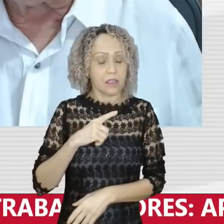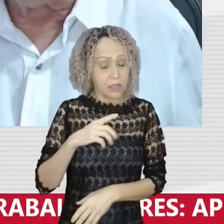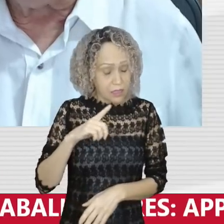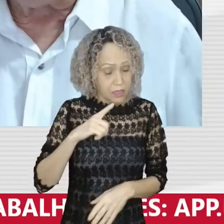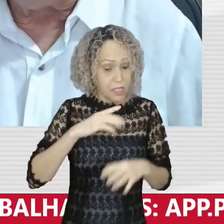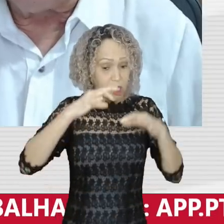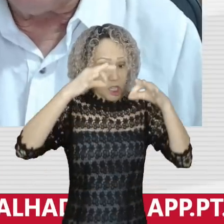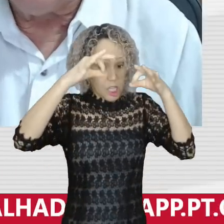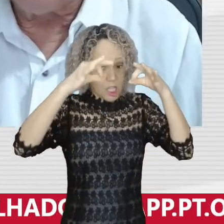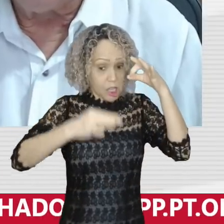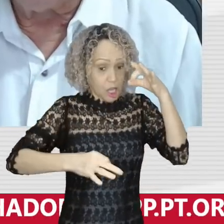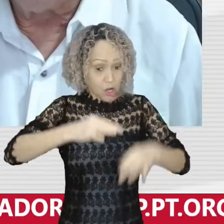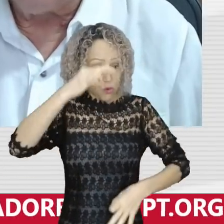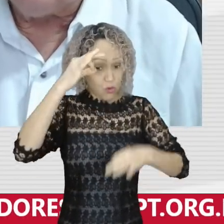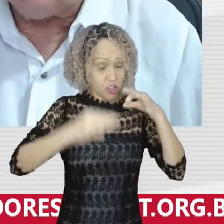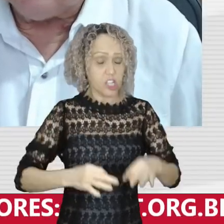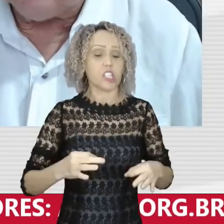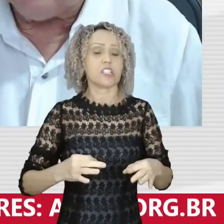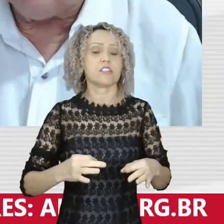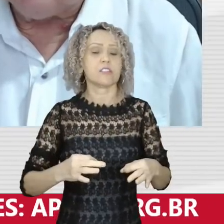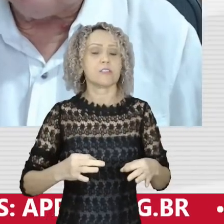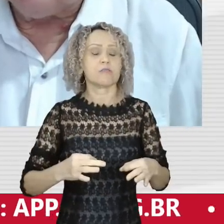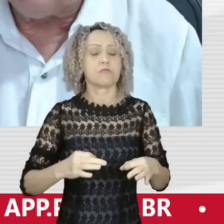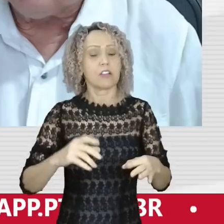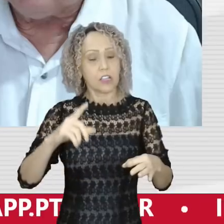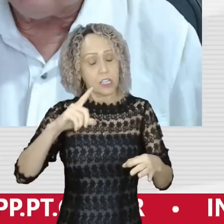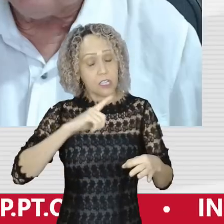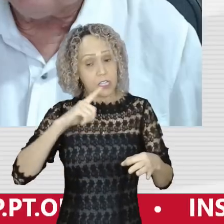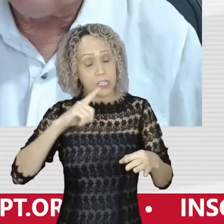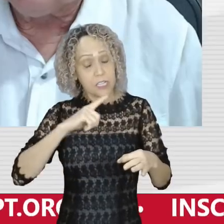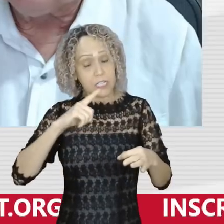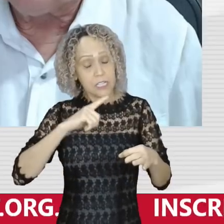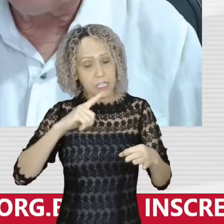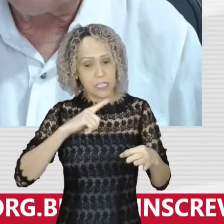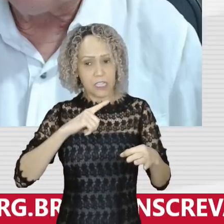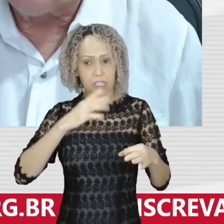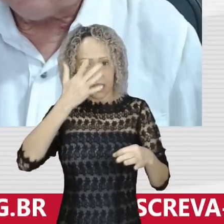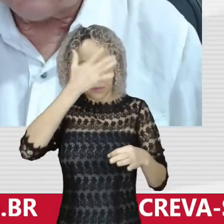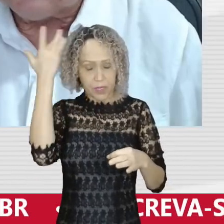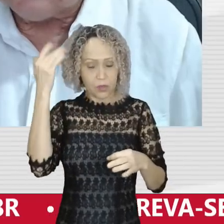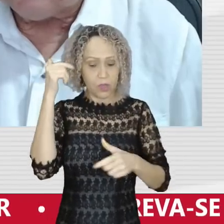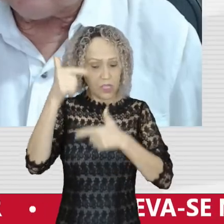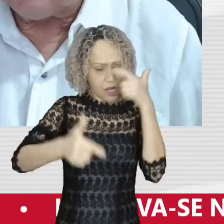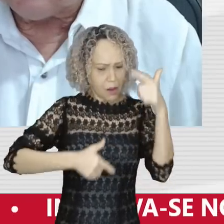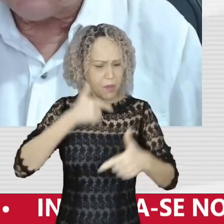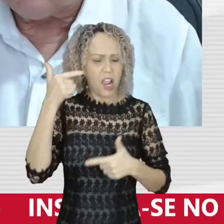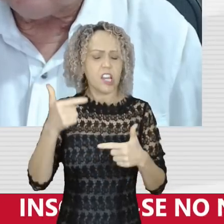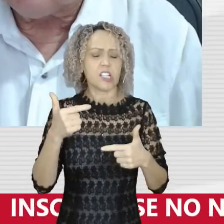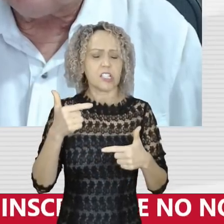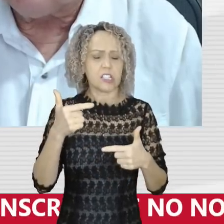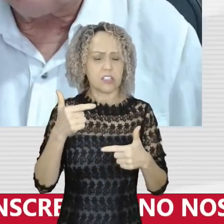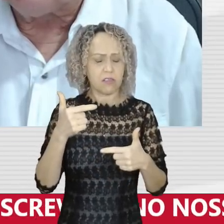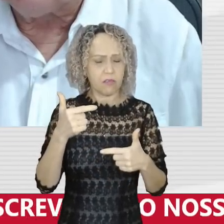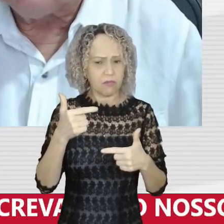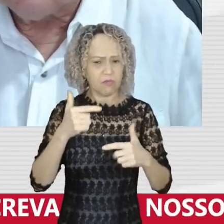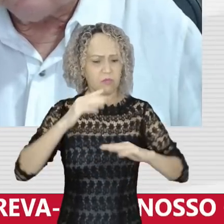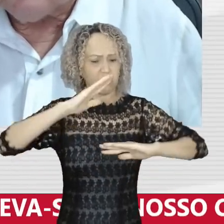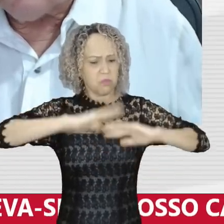justiça, tem gente agindo, e tem como identificar quem são os culpados. Porque tem uma coisa, Paulo, que